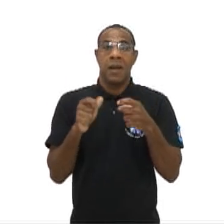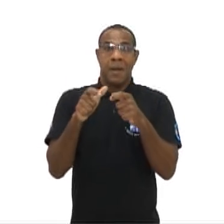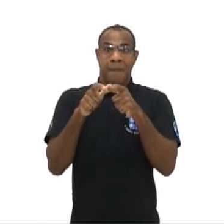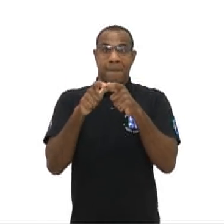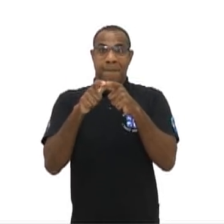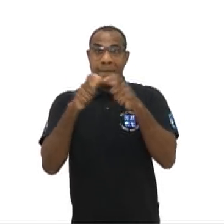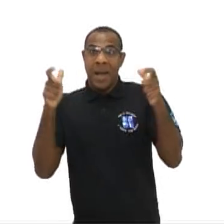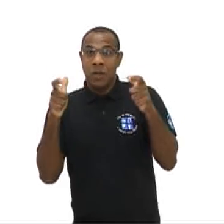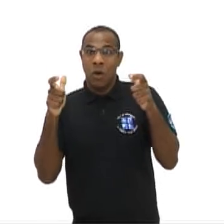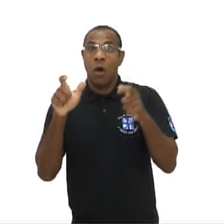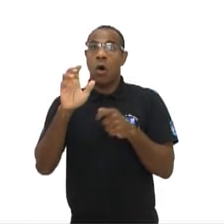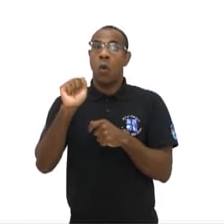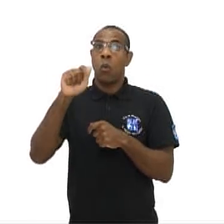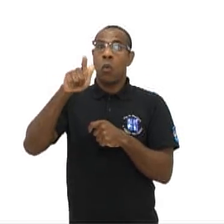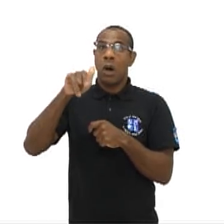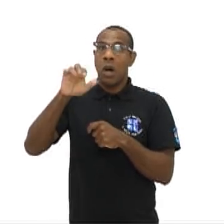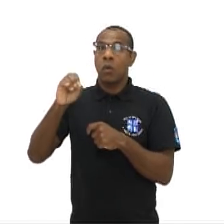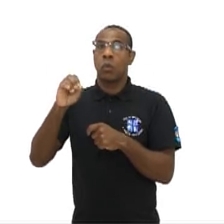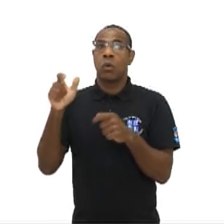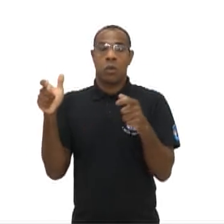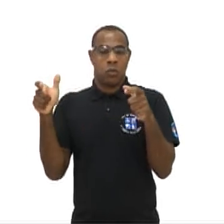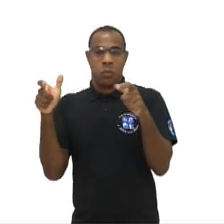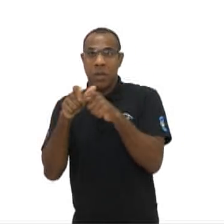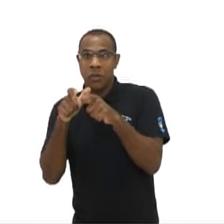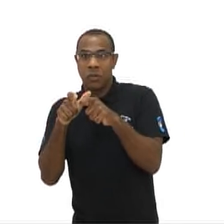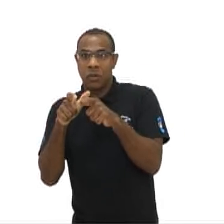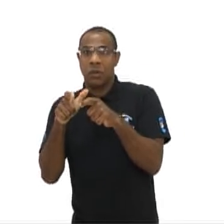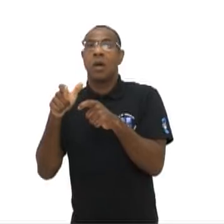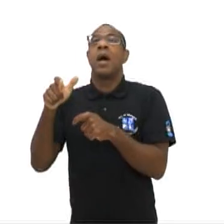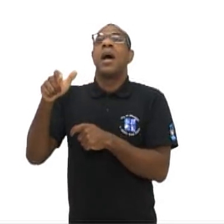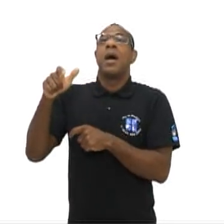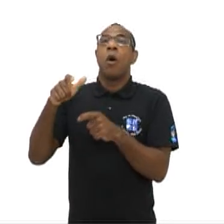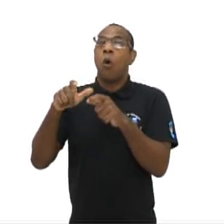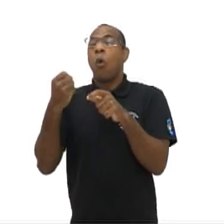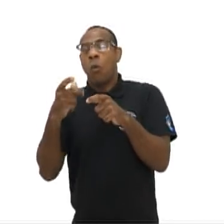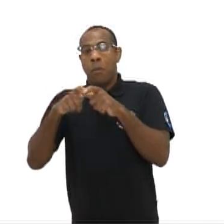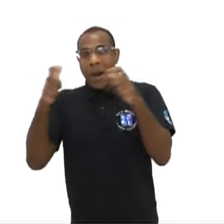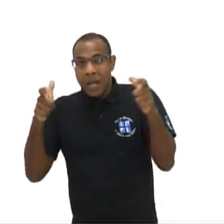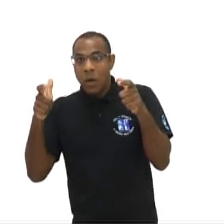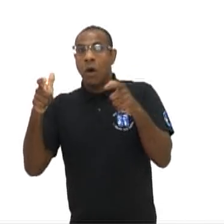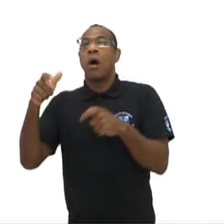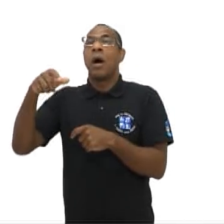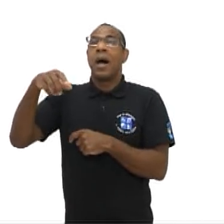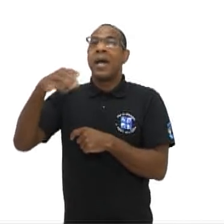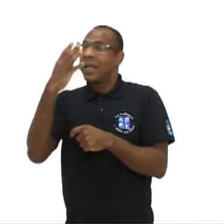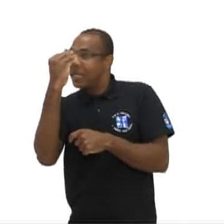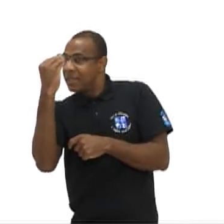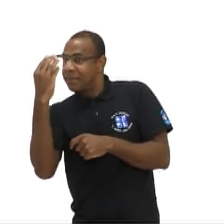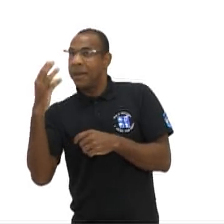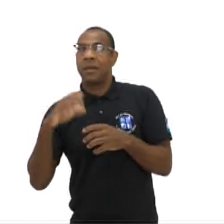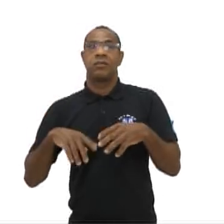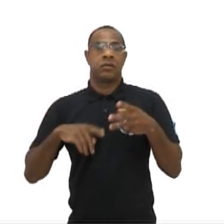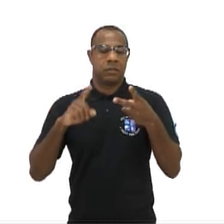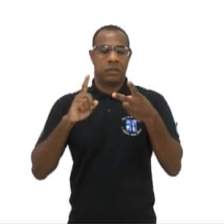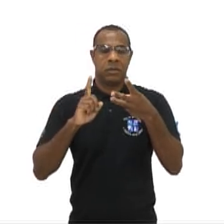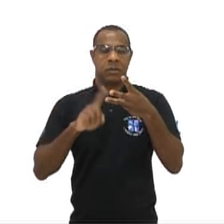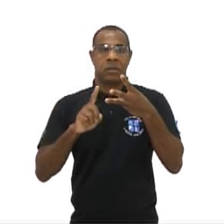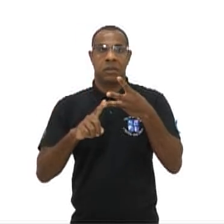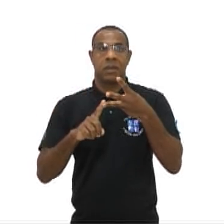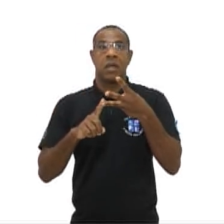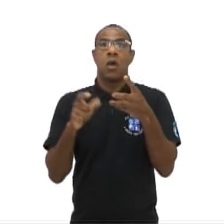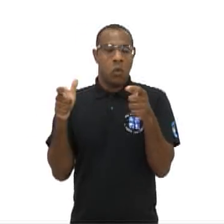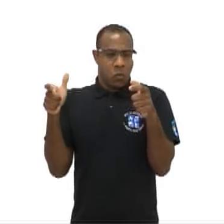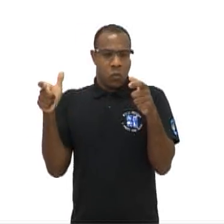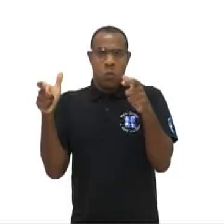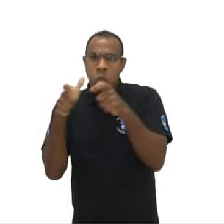número de imagens. Na terceira, quanto menor o ângulo, maior será o número de imagens. E na letra D, quanto